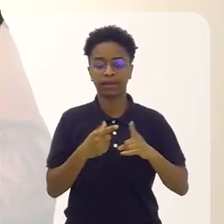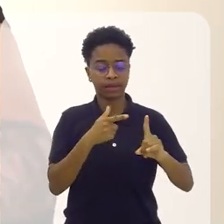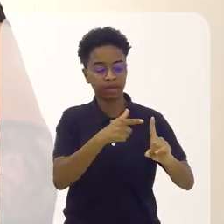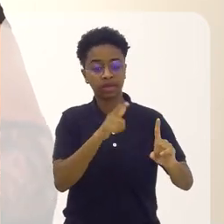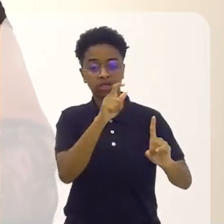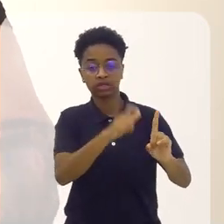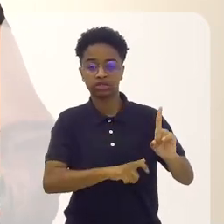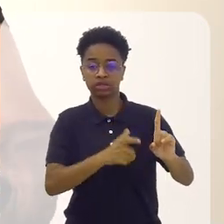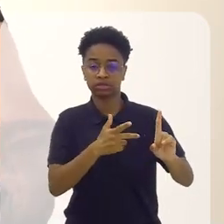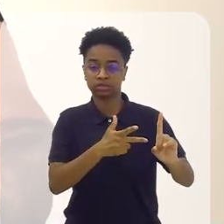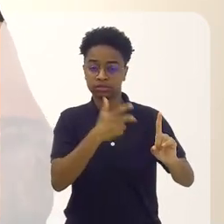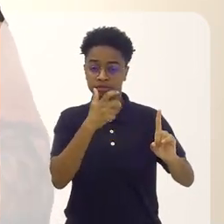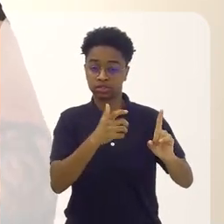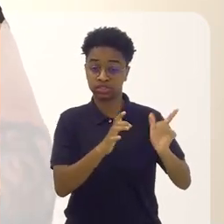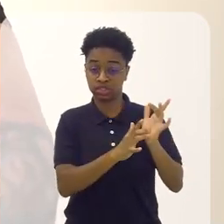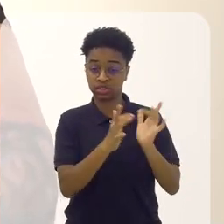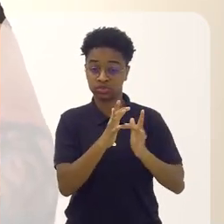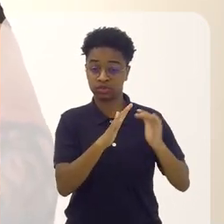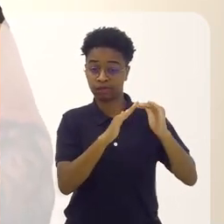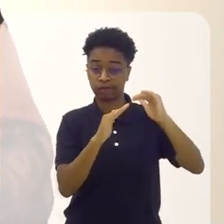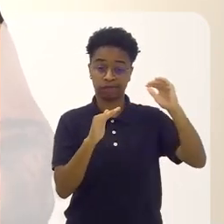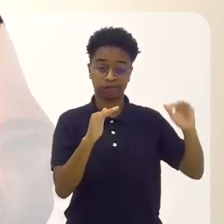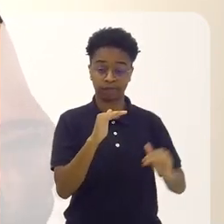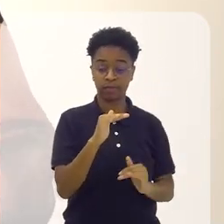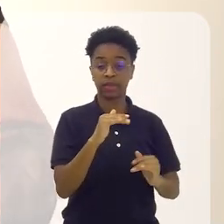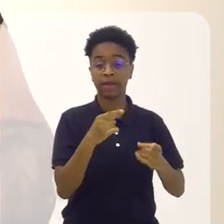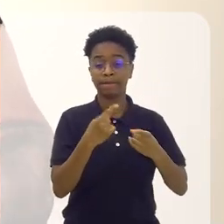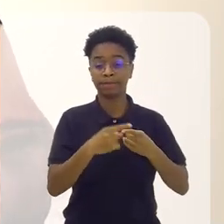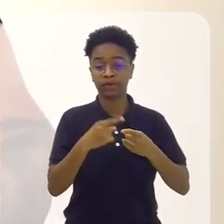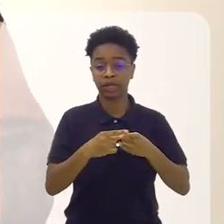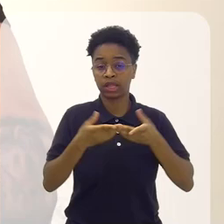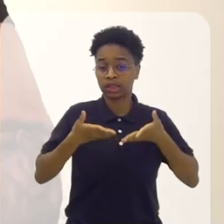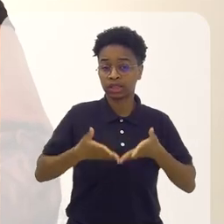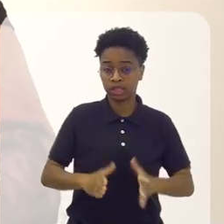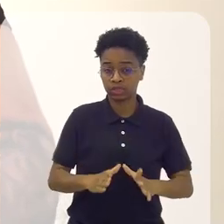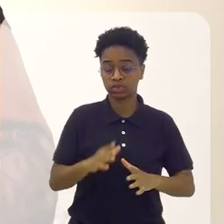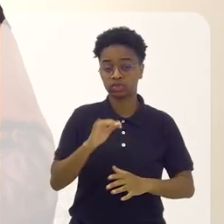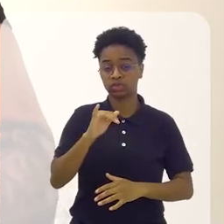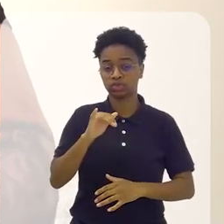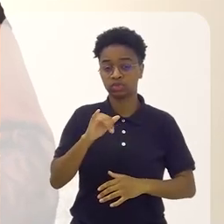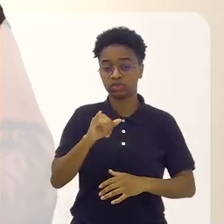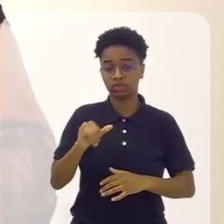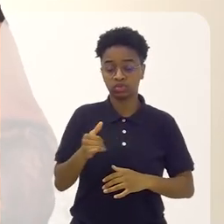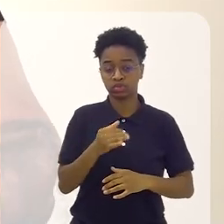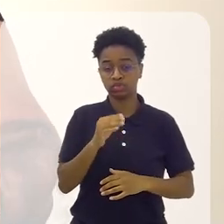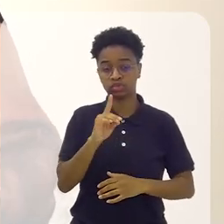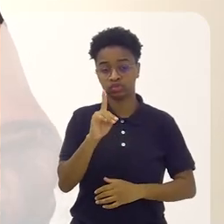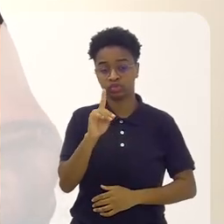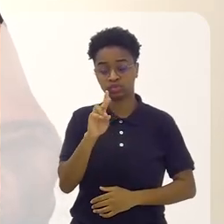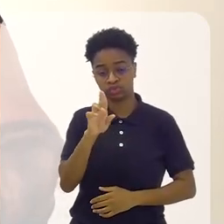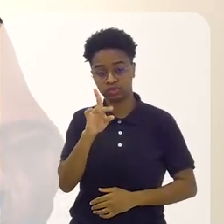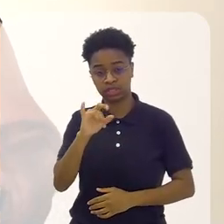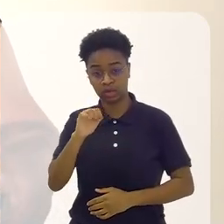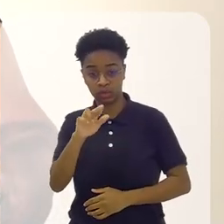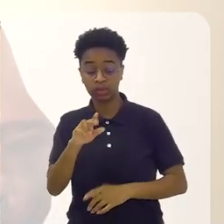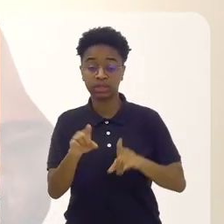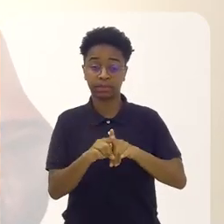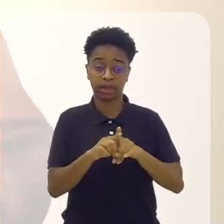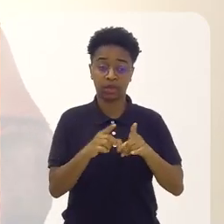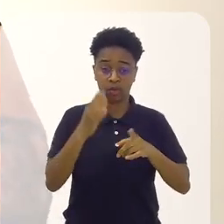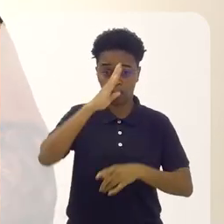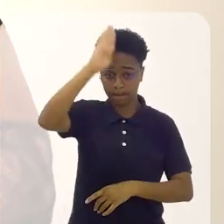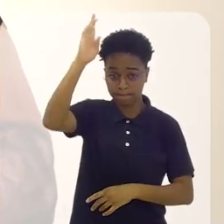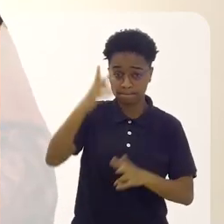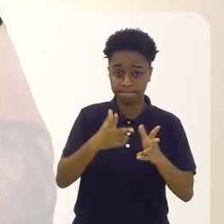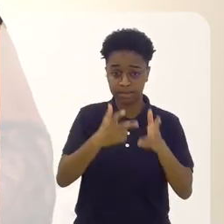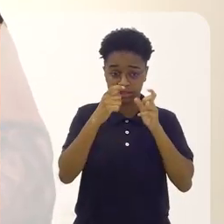uma figura menor, né? Por ser judeu e também por ser uma pessoa perigosa, né, para